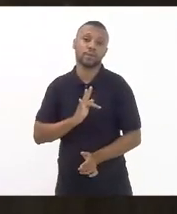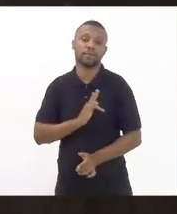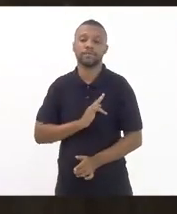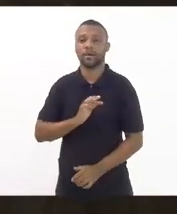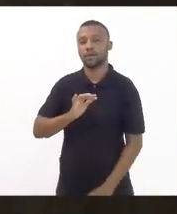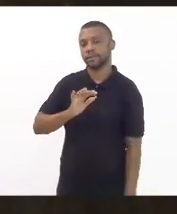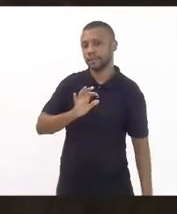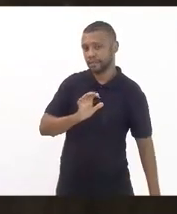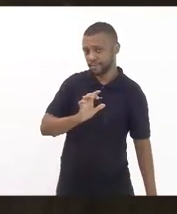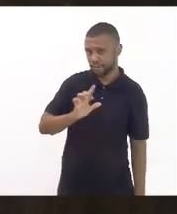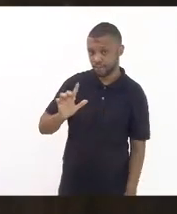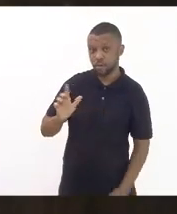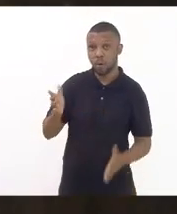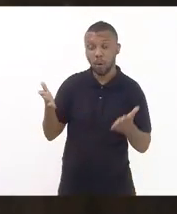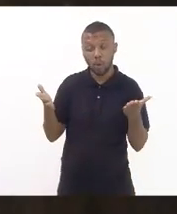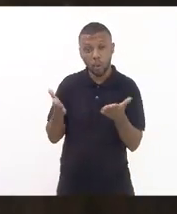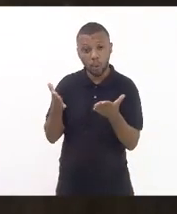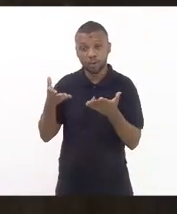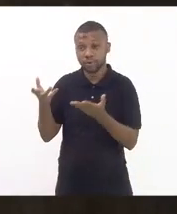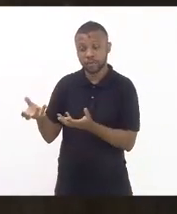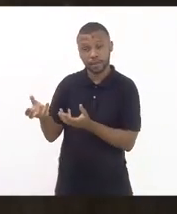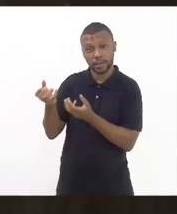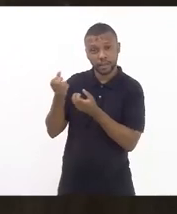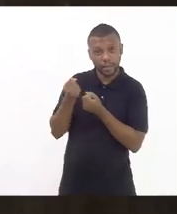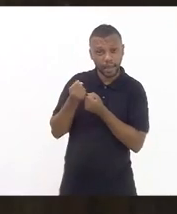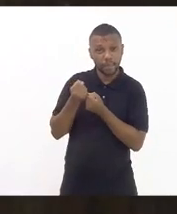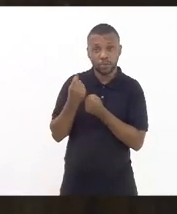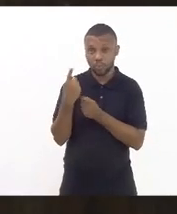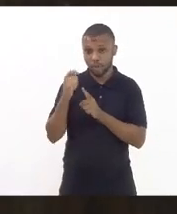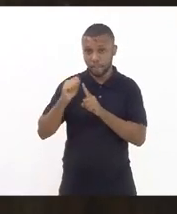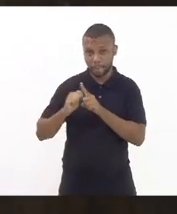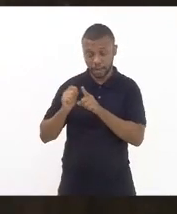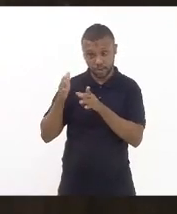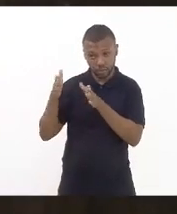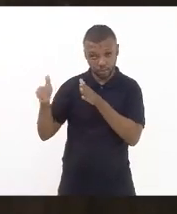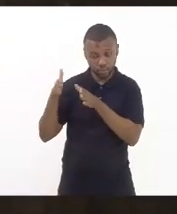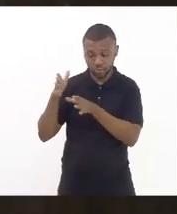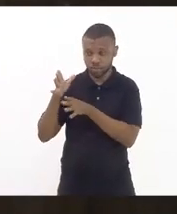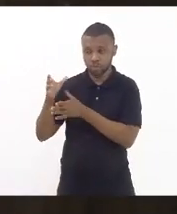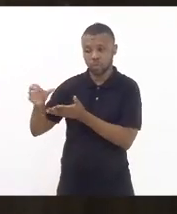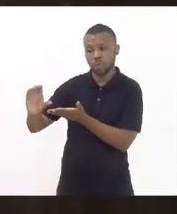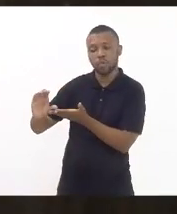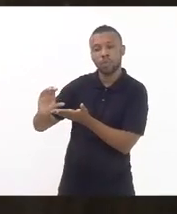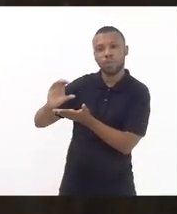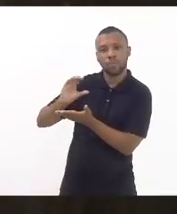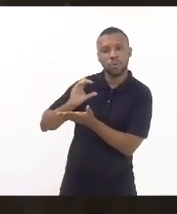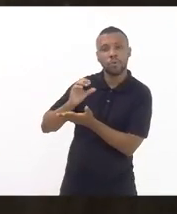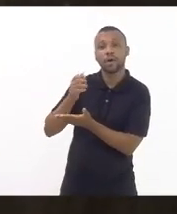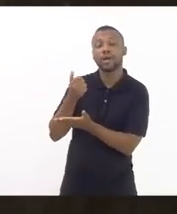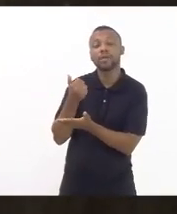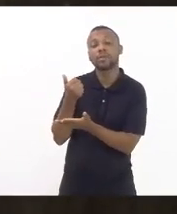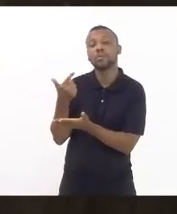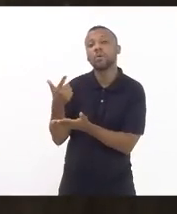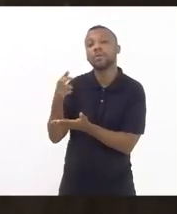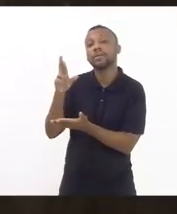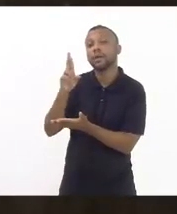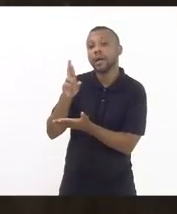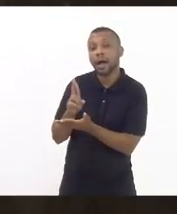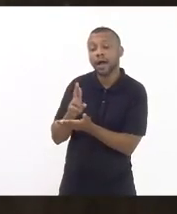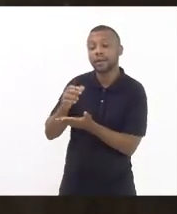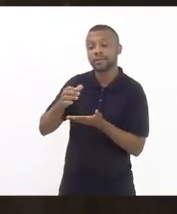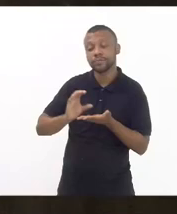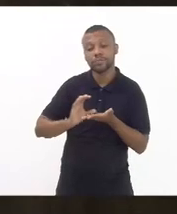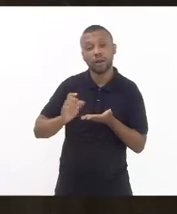hoje, quando recebem, durante o mês, eles recebem R$12 de